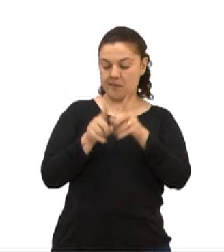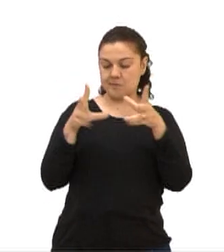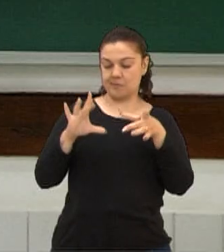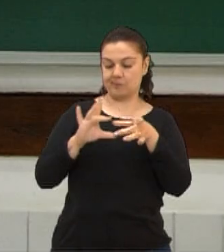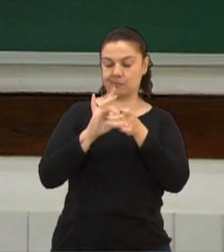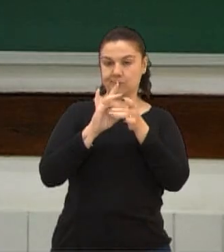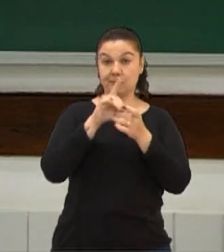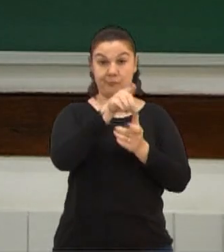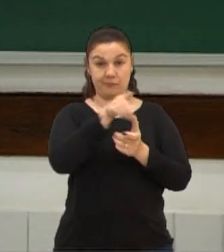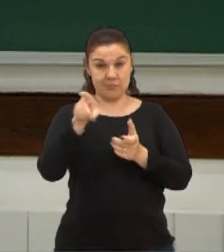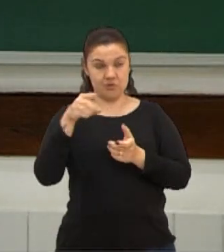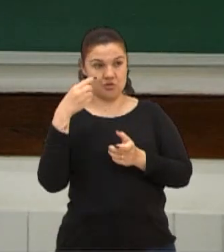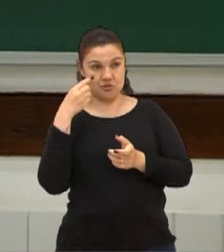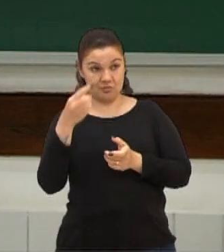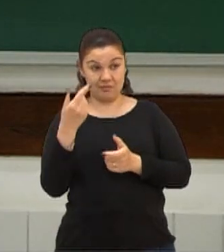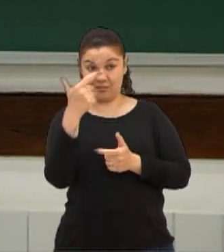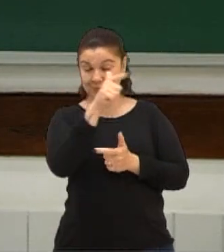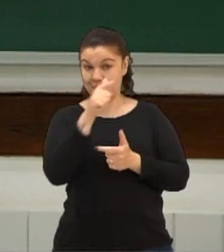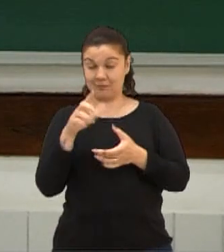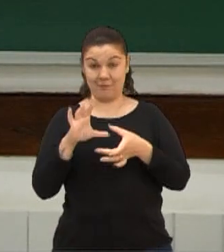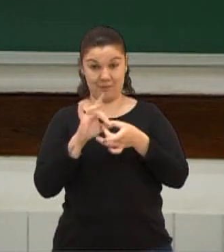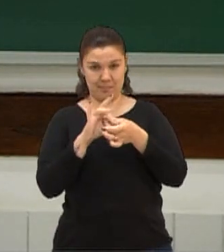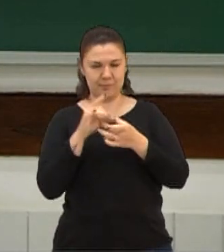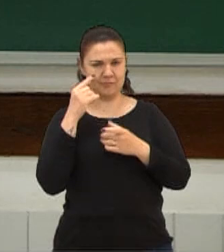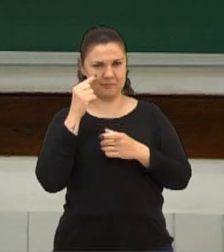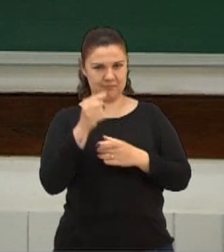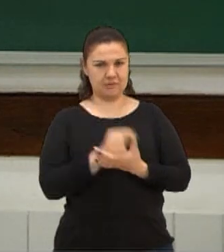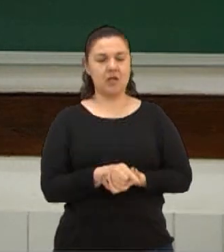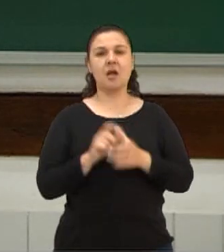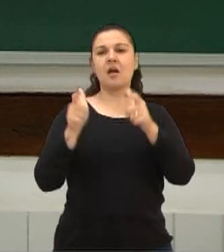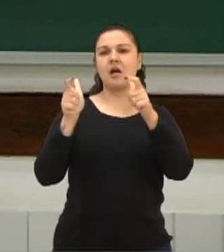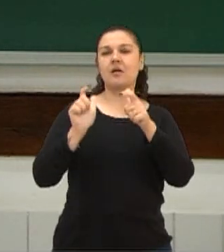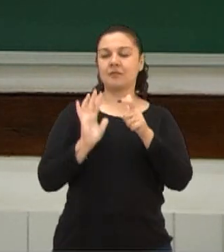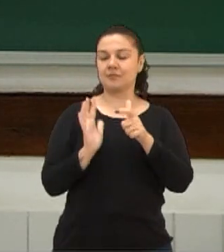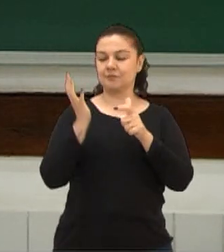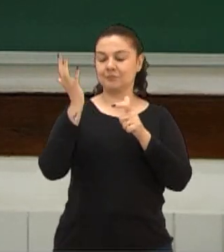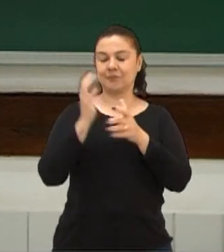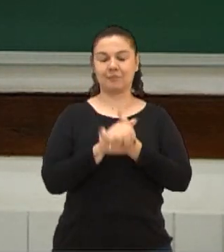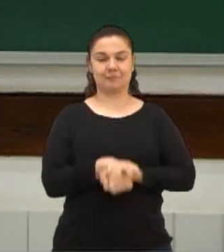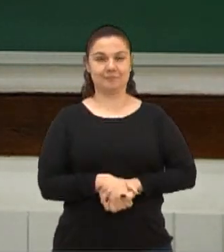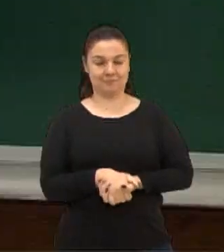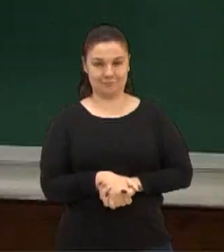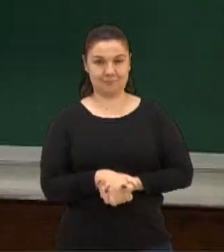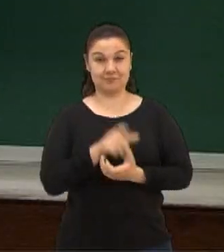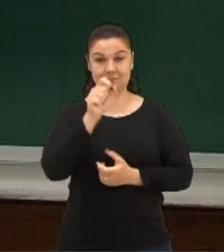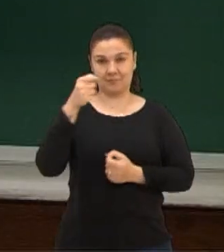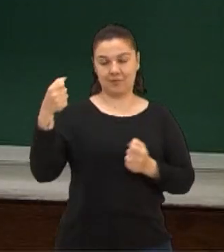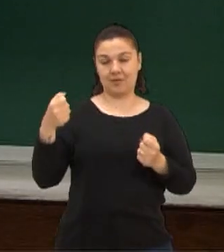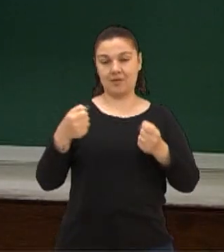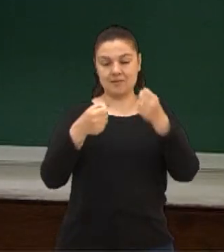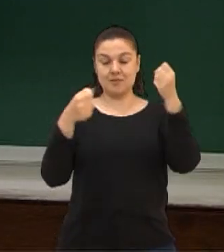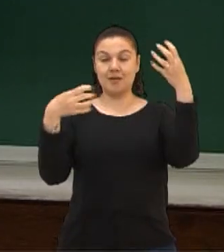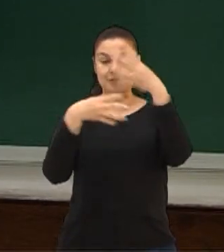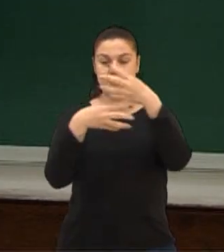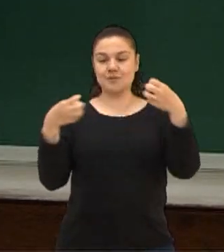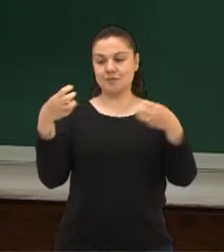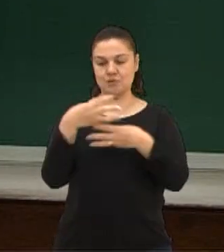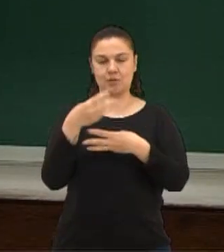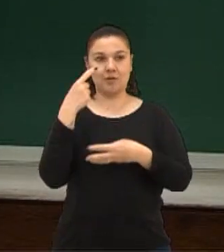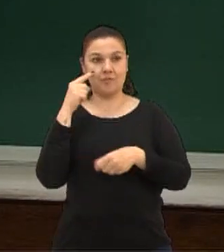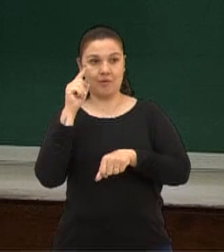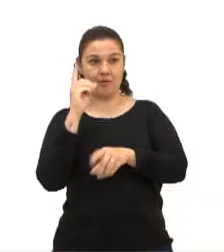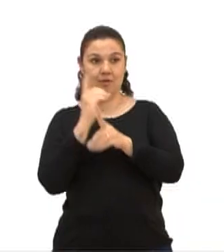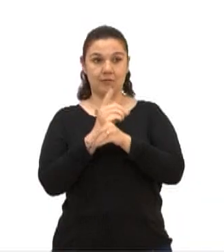rima. Nós já vimos ali que não possuem a mesma rima, certo? Mas onde acontecem as rimas nesse soneto de Shakespeare?